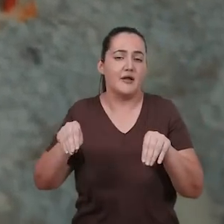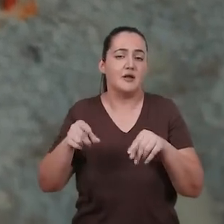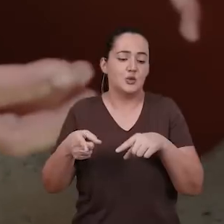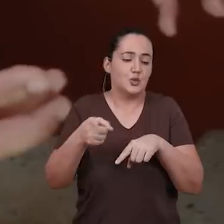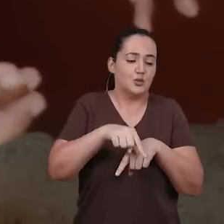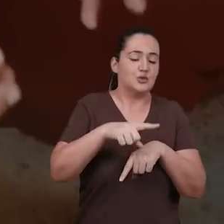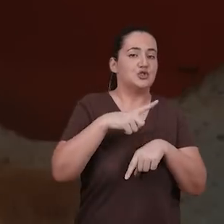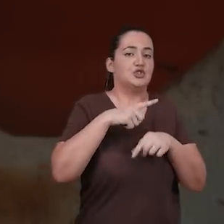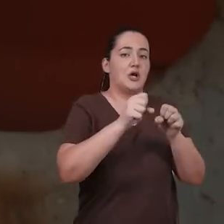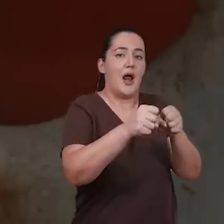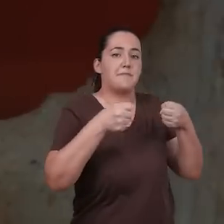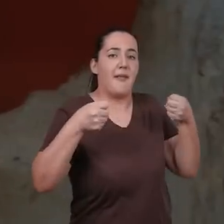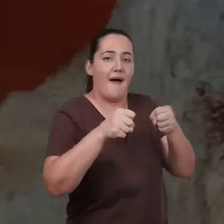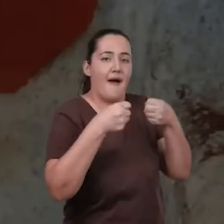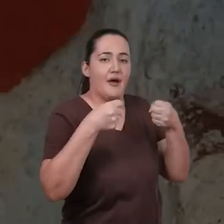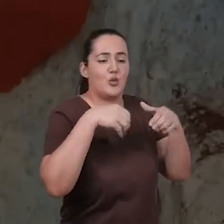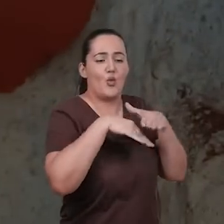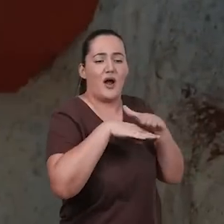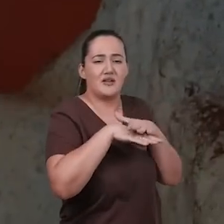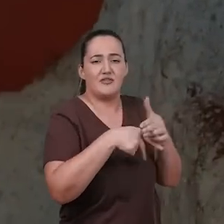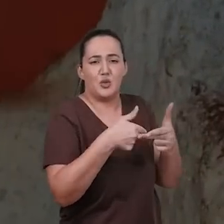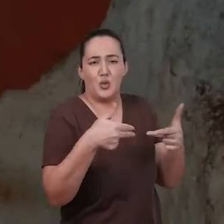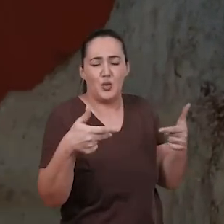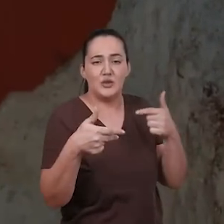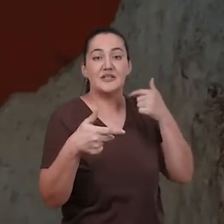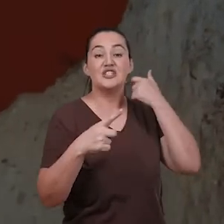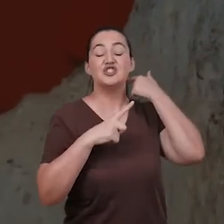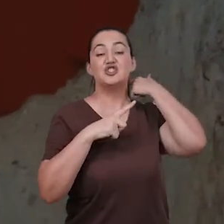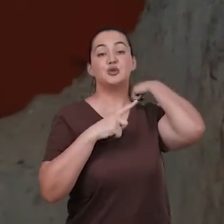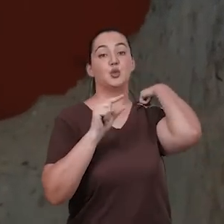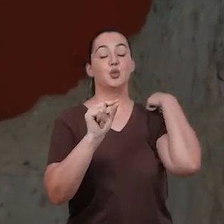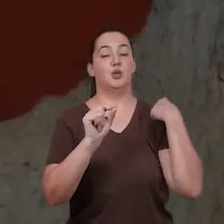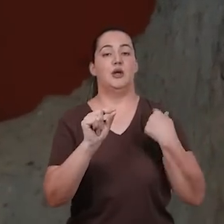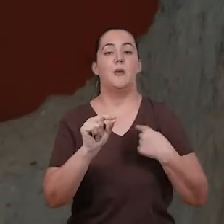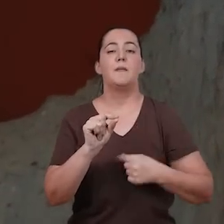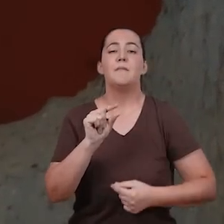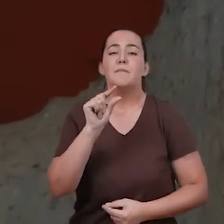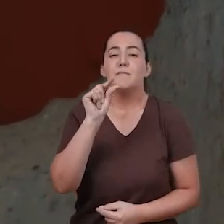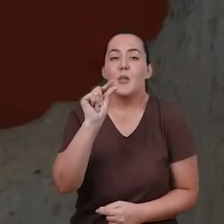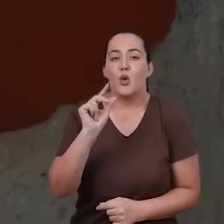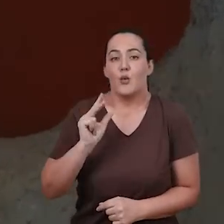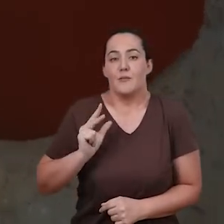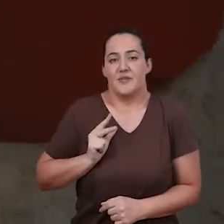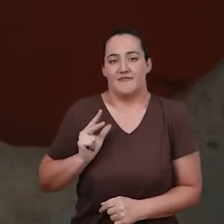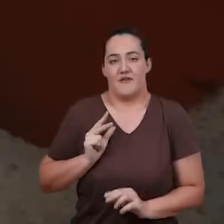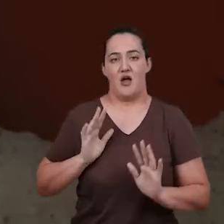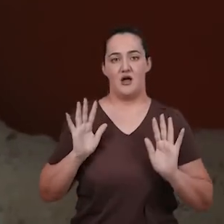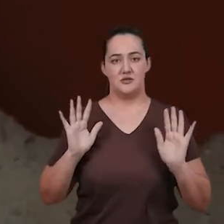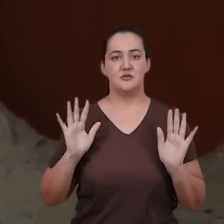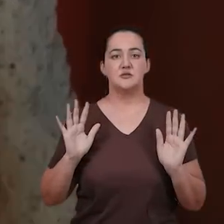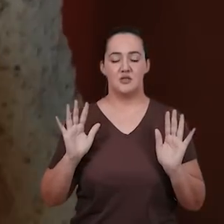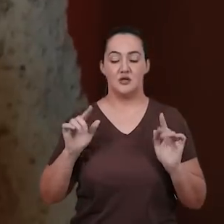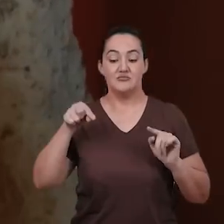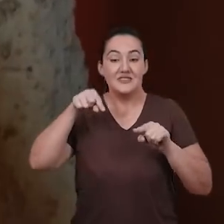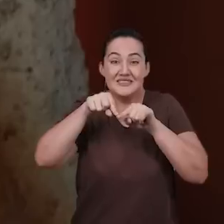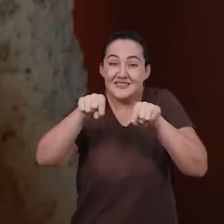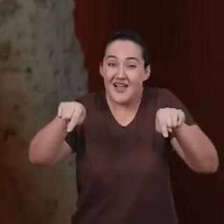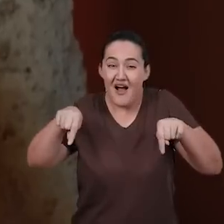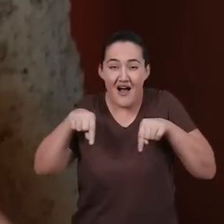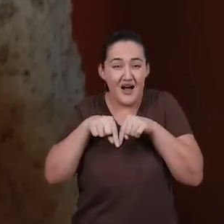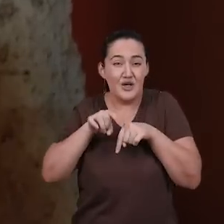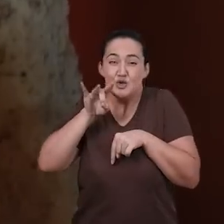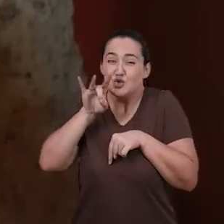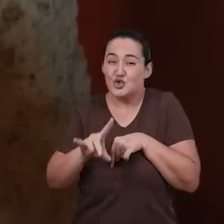guardavam os seus objetos pessoais, e aqui a família tinha um pouco de privacidade, apenas